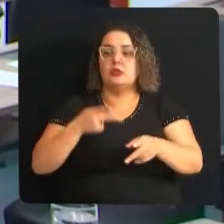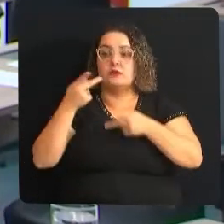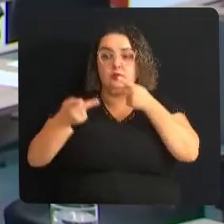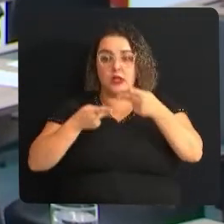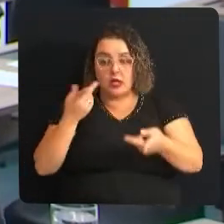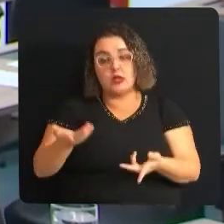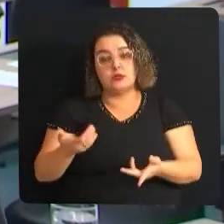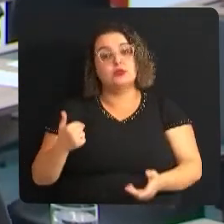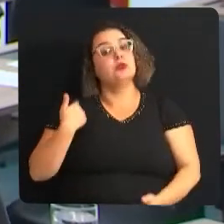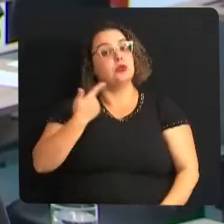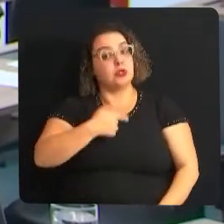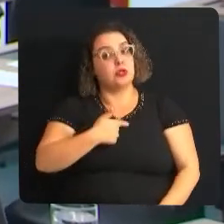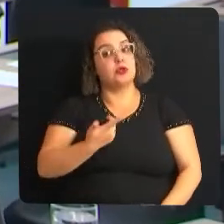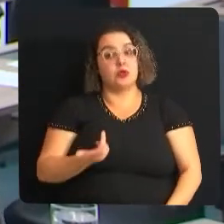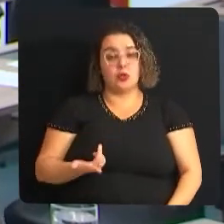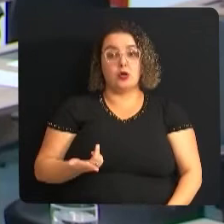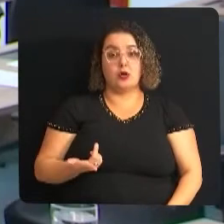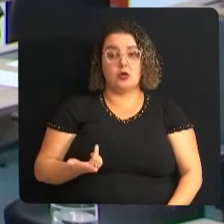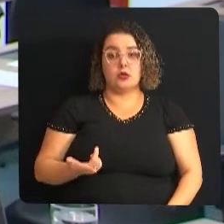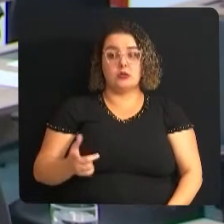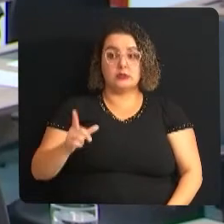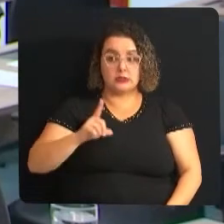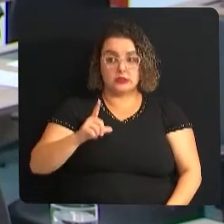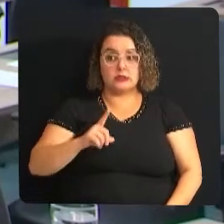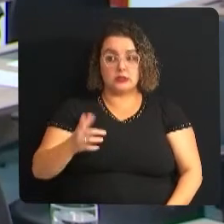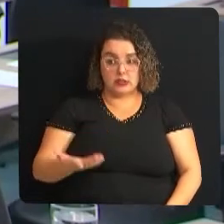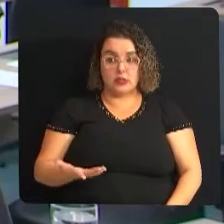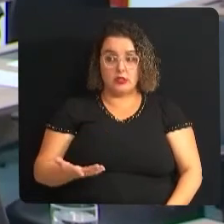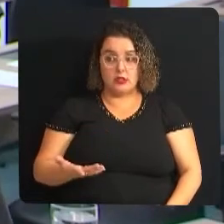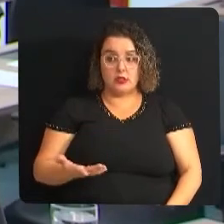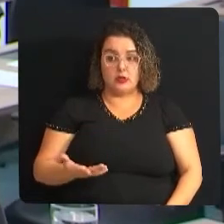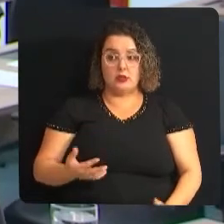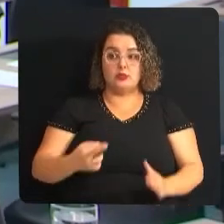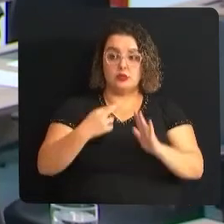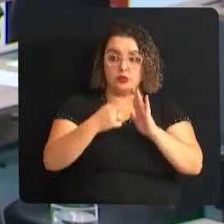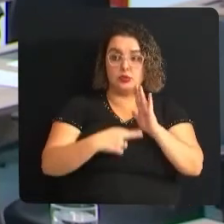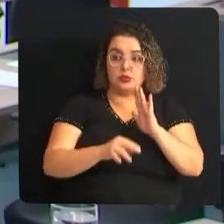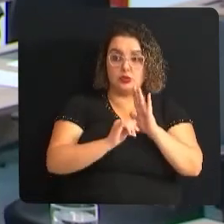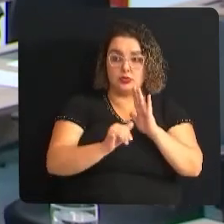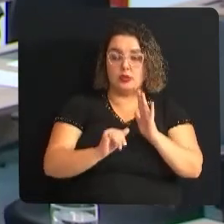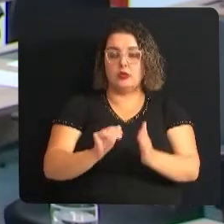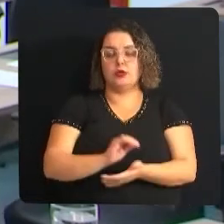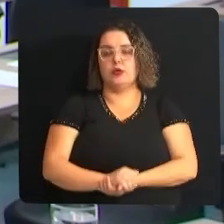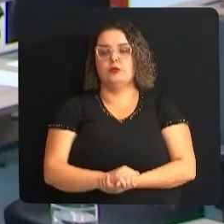citados, e que nós estamos colocando no nosso relatório.